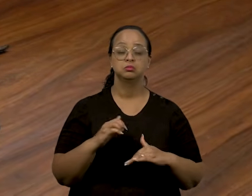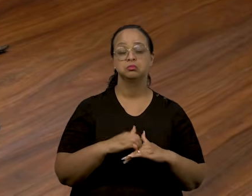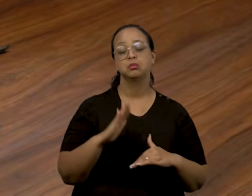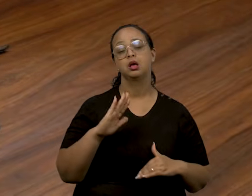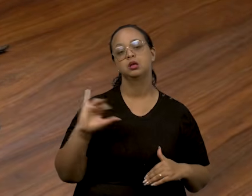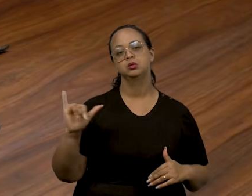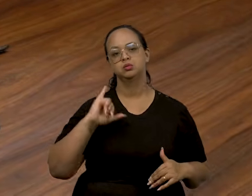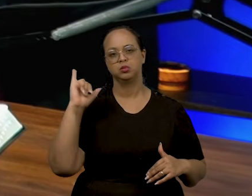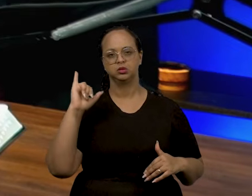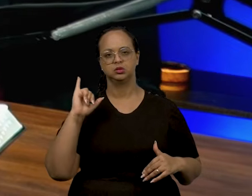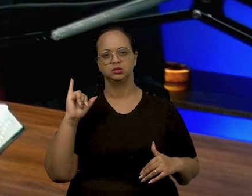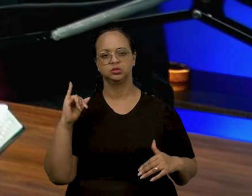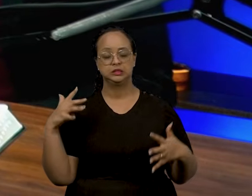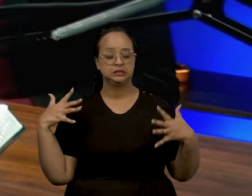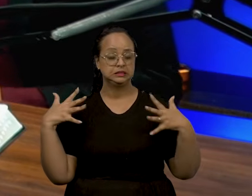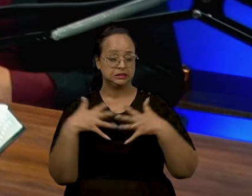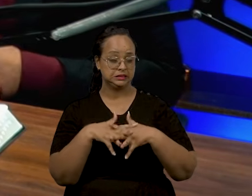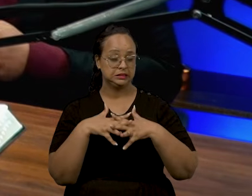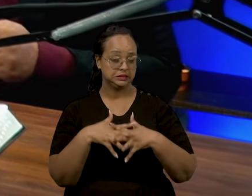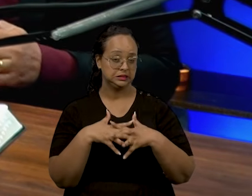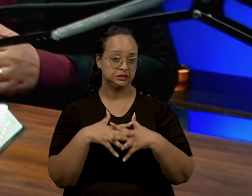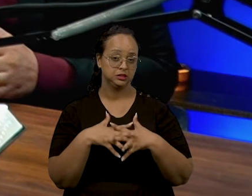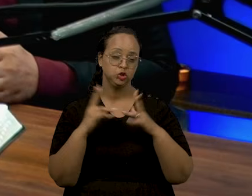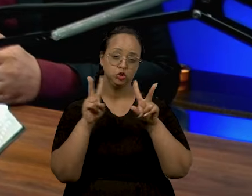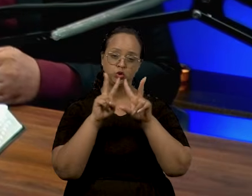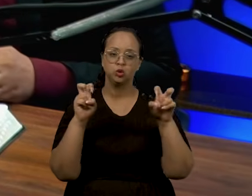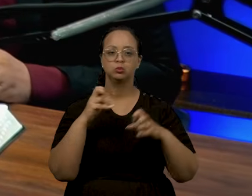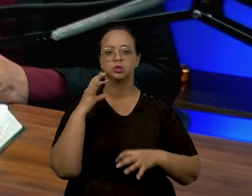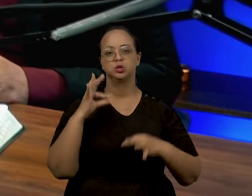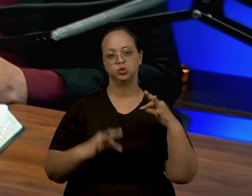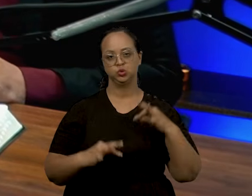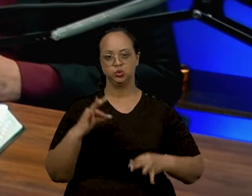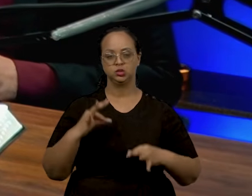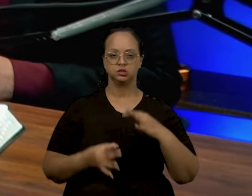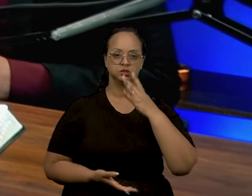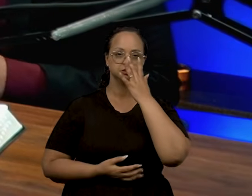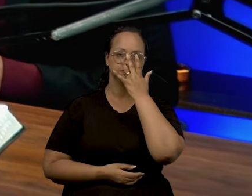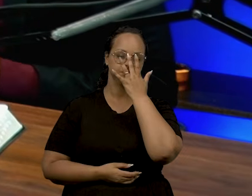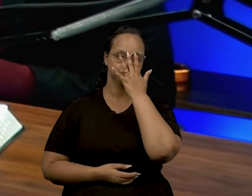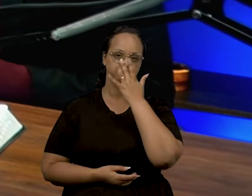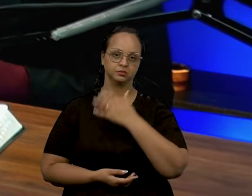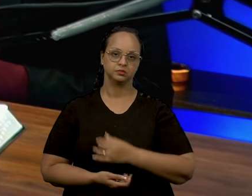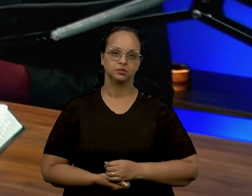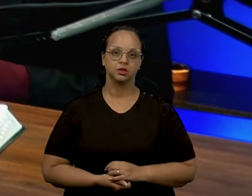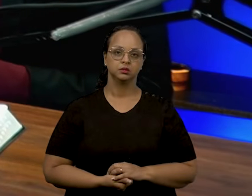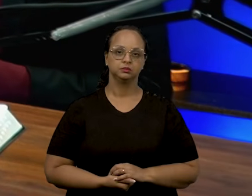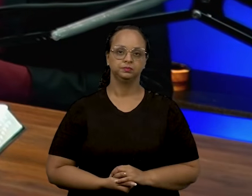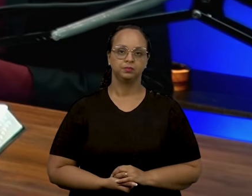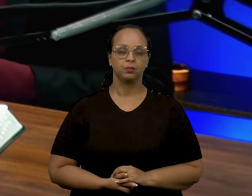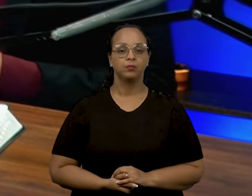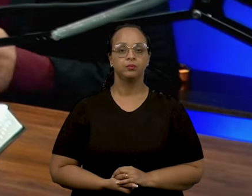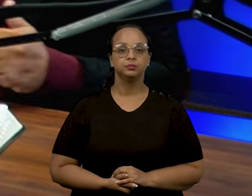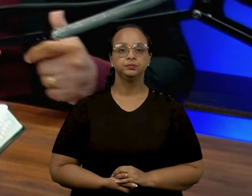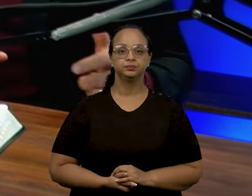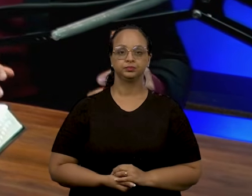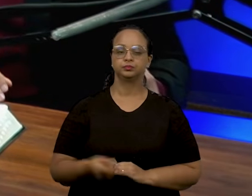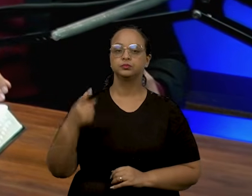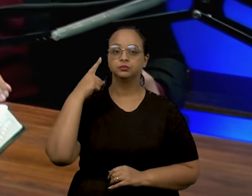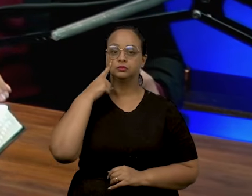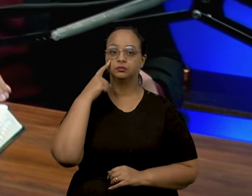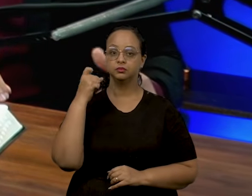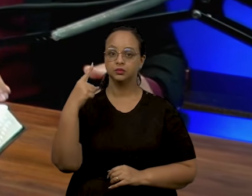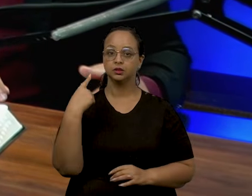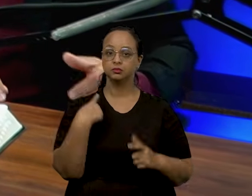É interessante aqui, né, nós observarmos os 2 momentos da palavra. Nós temos o Velho